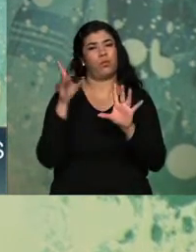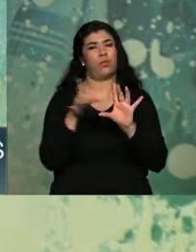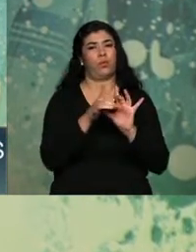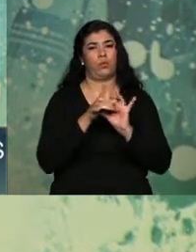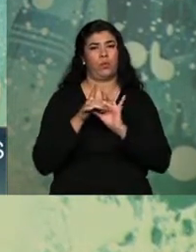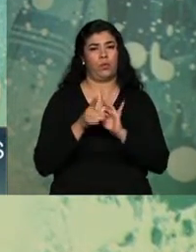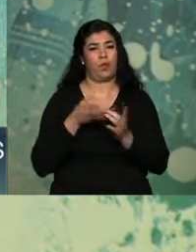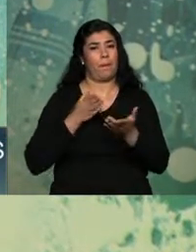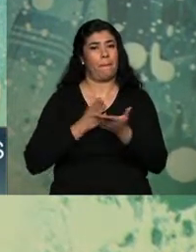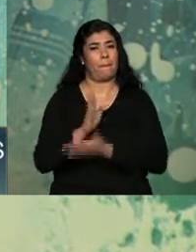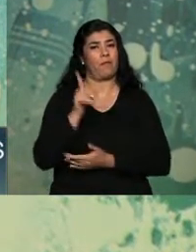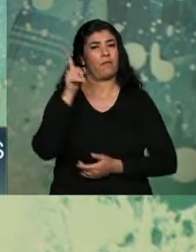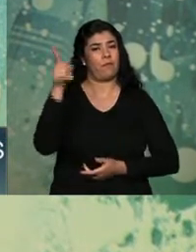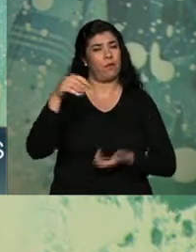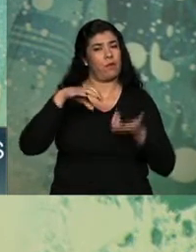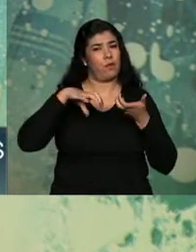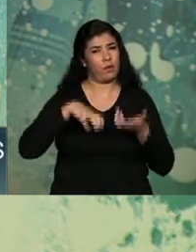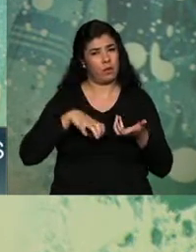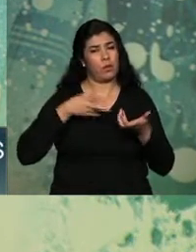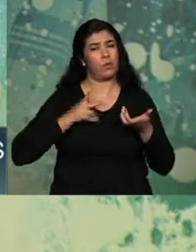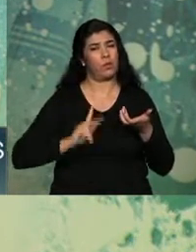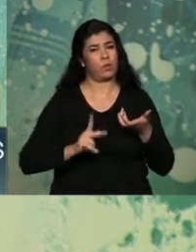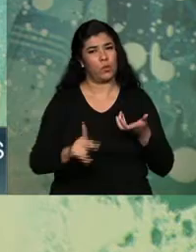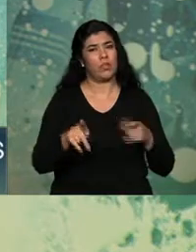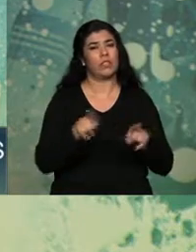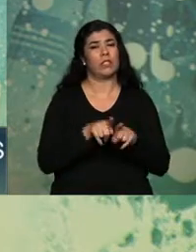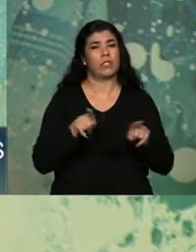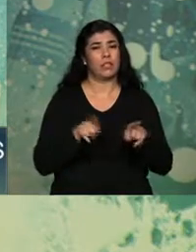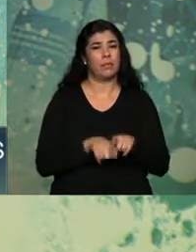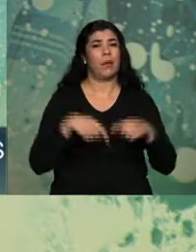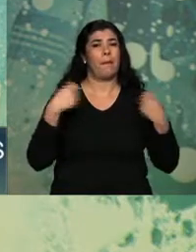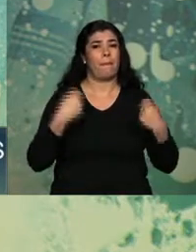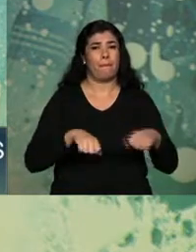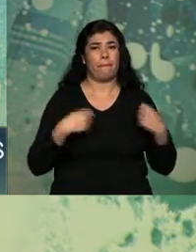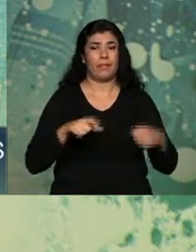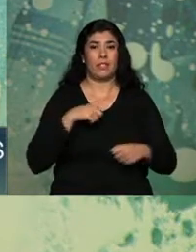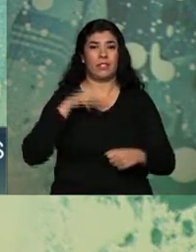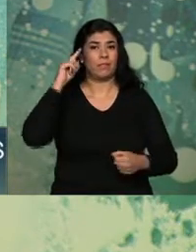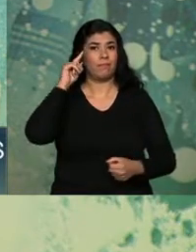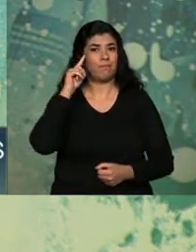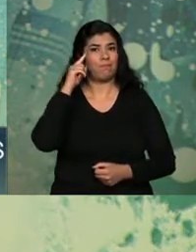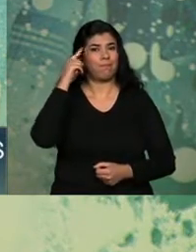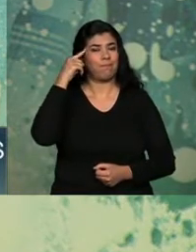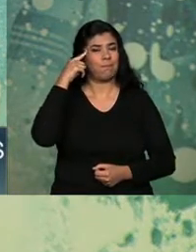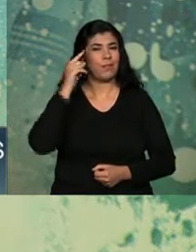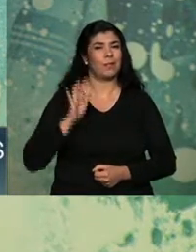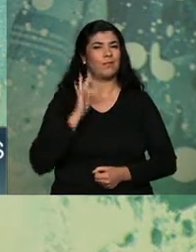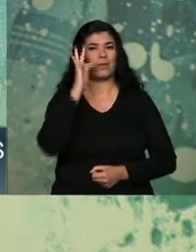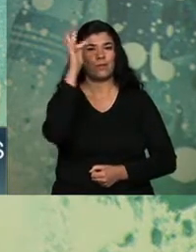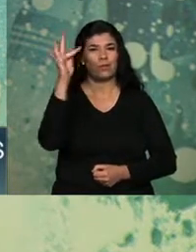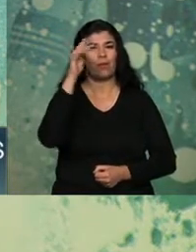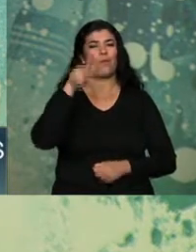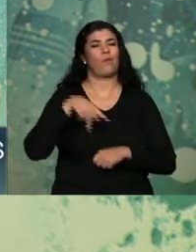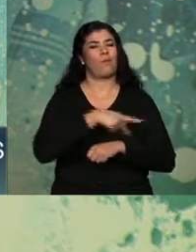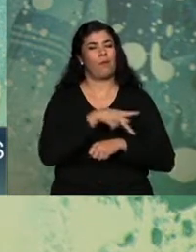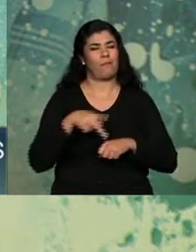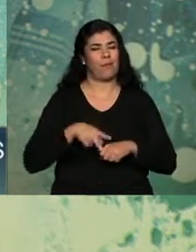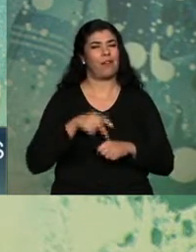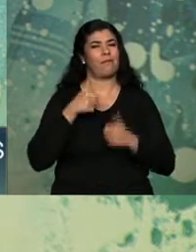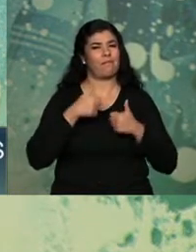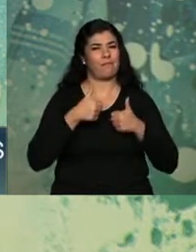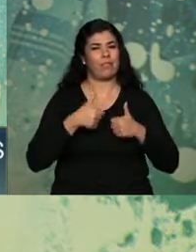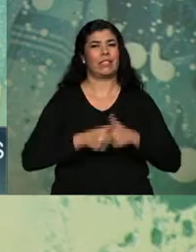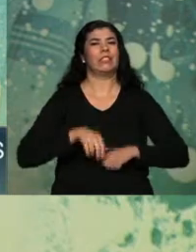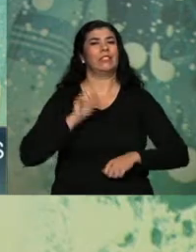no Congresso por unanimidade e hoje precisamos de agenda positiva para mostrar para o país que é possível,